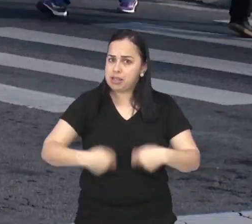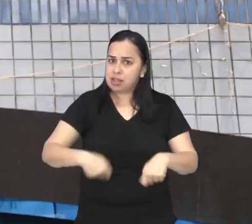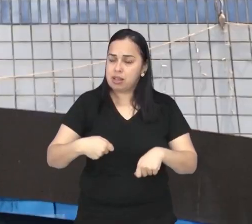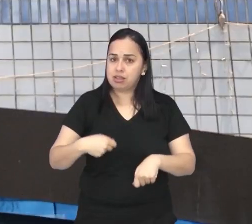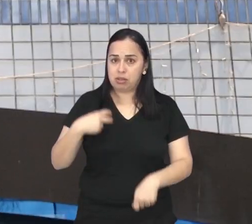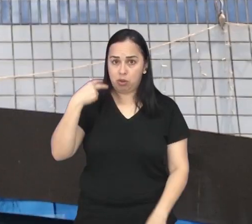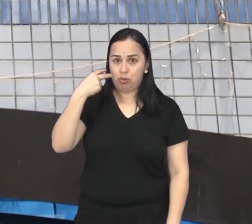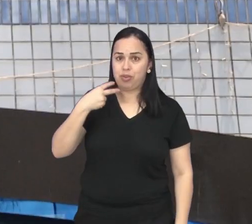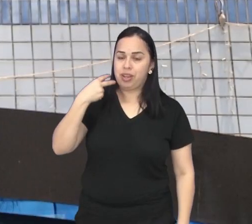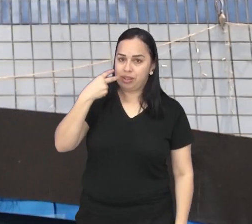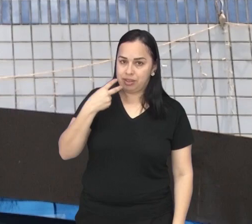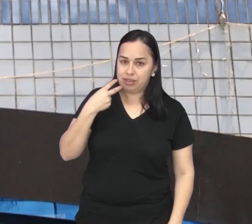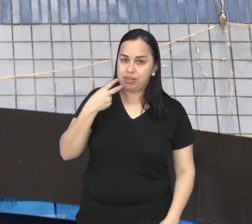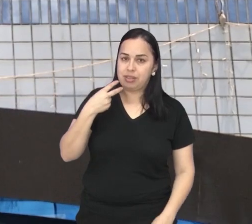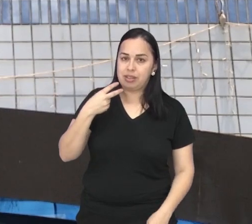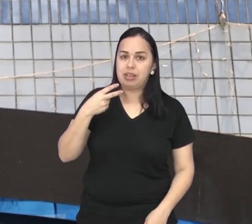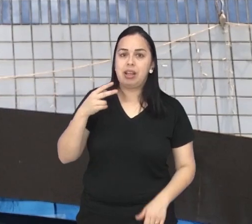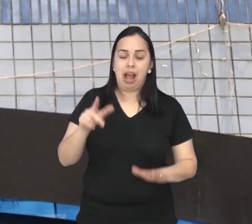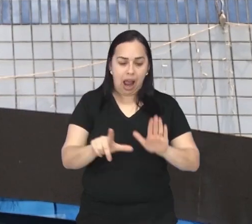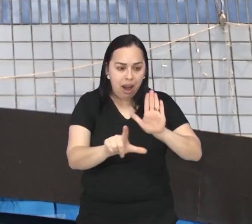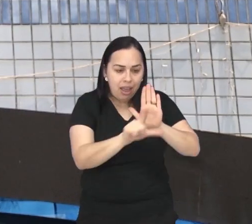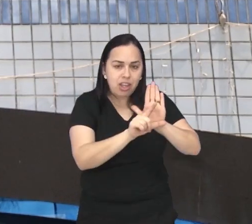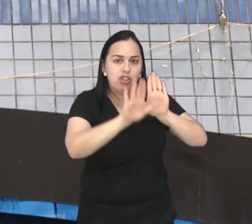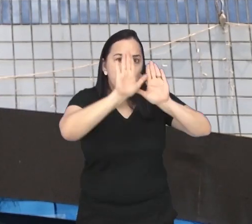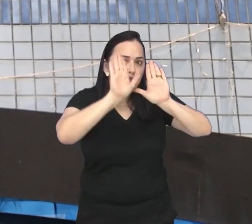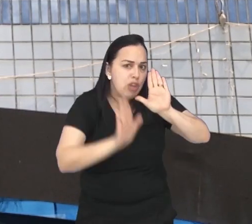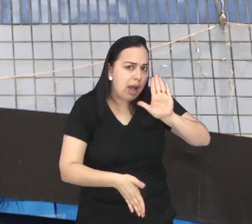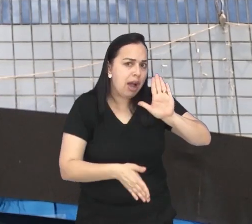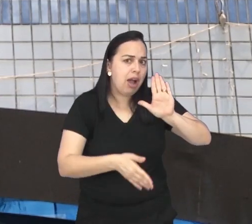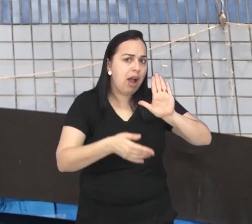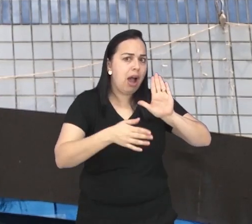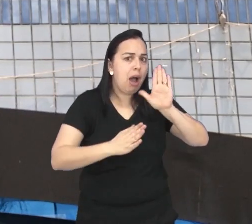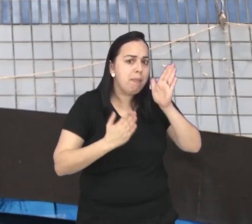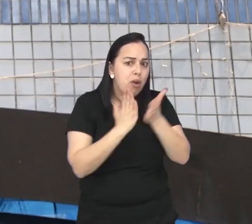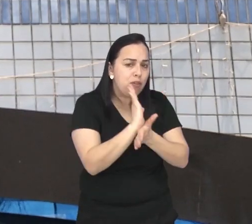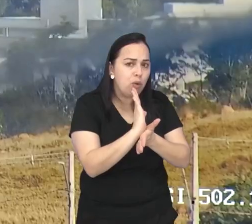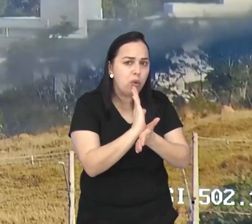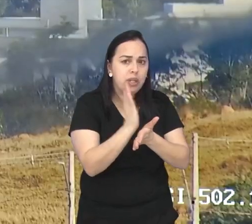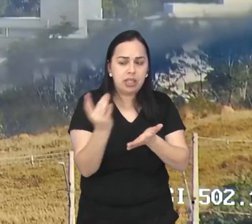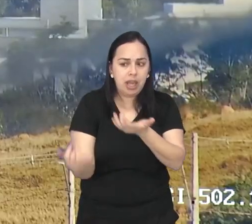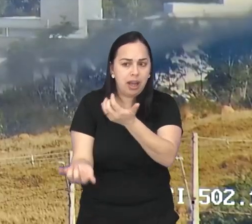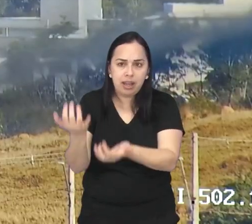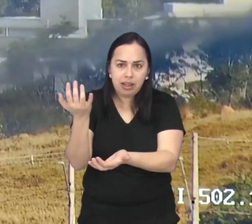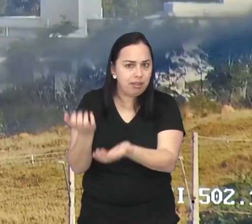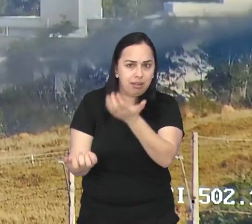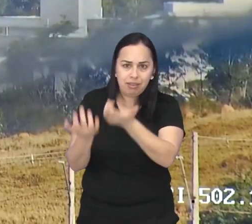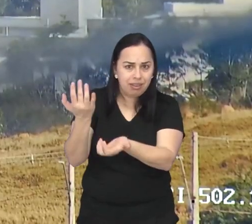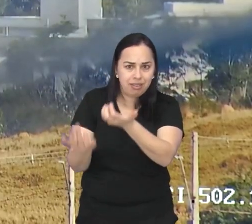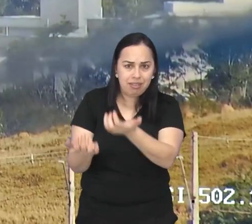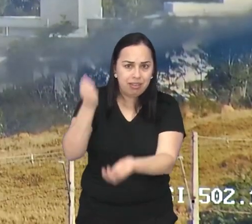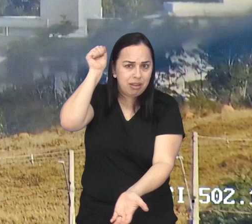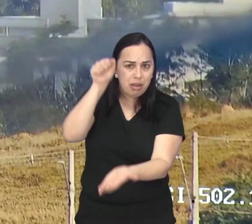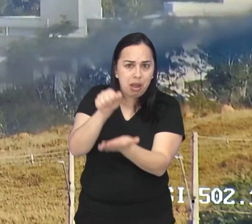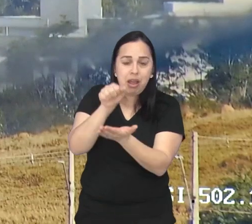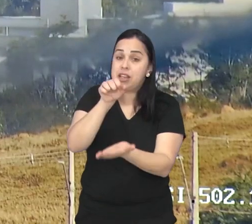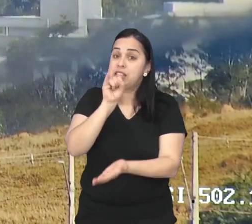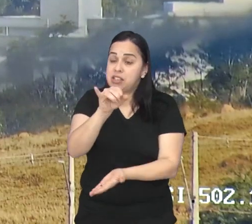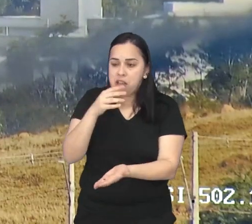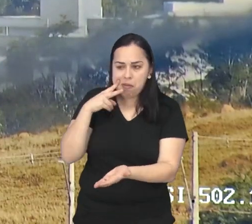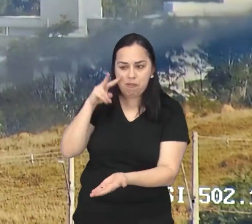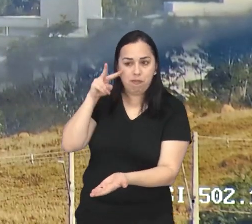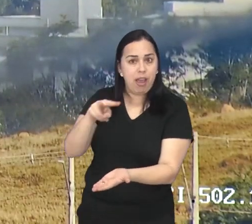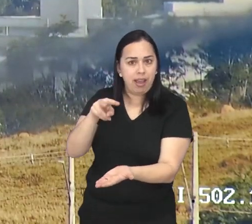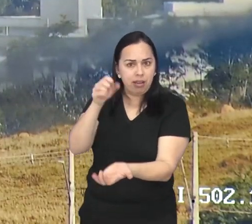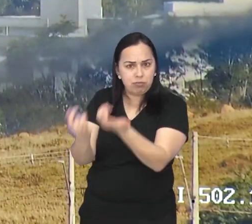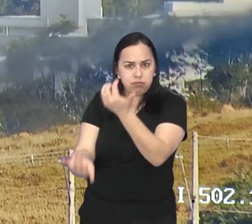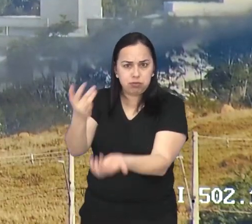população. Segundo os parlamentares, mesmo com as leis aprovadas sobre o tema, como a matéria que amplia o valor da